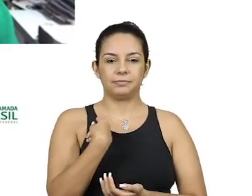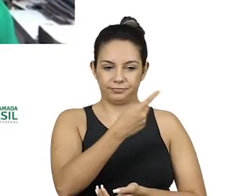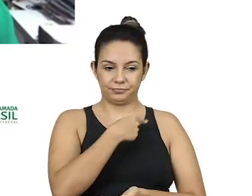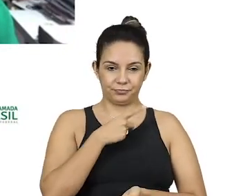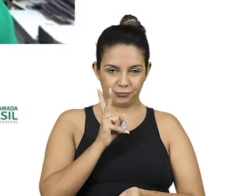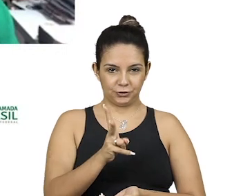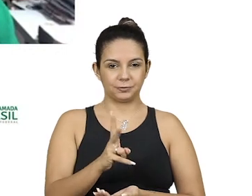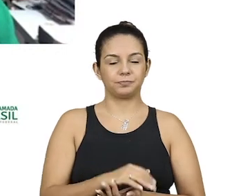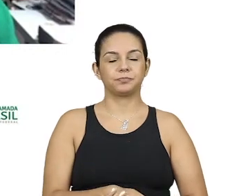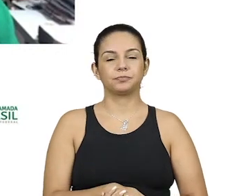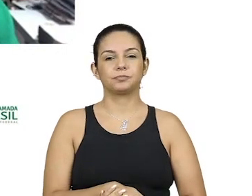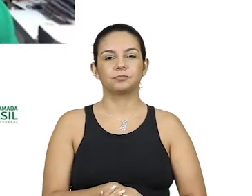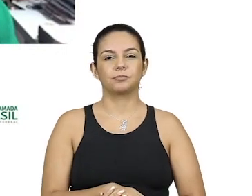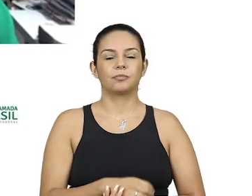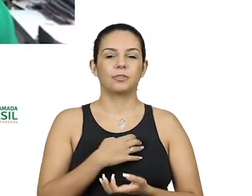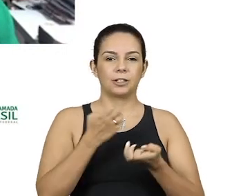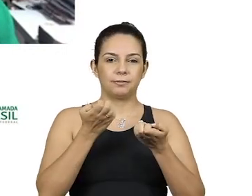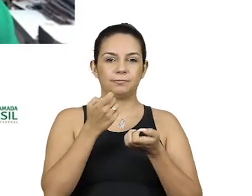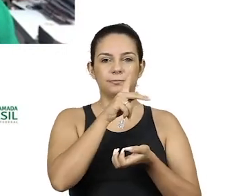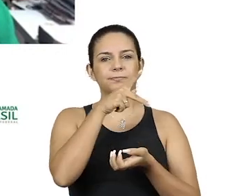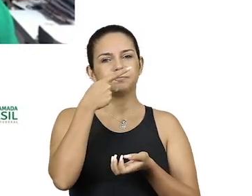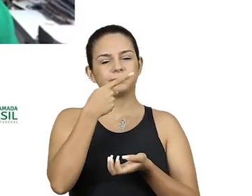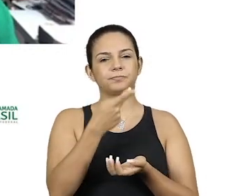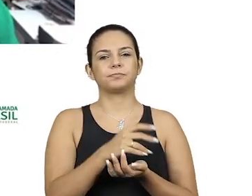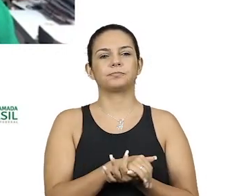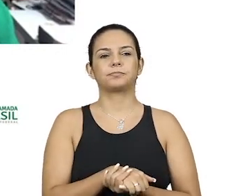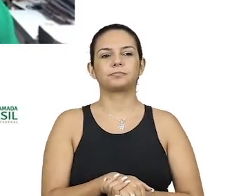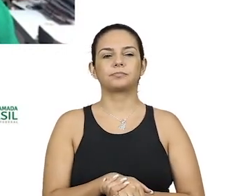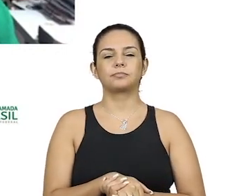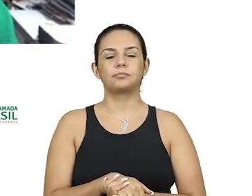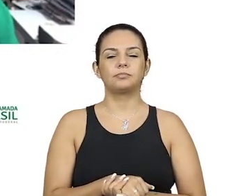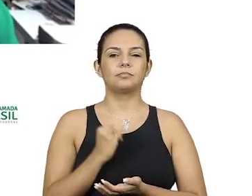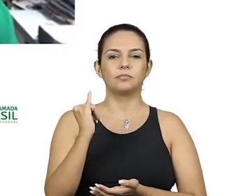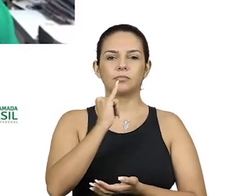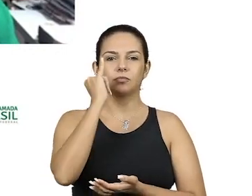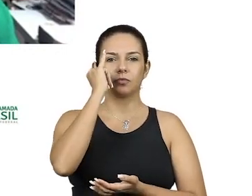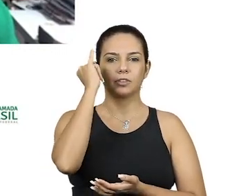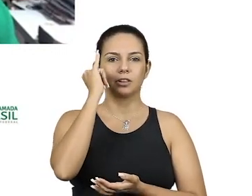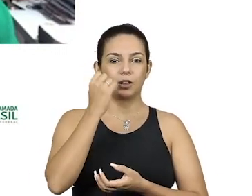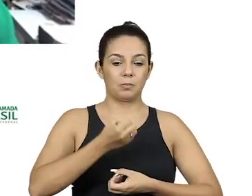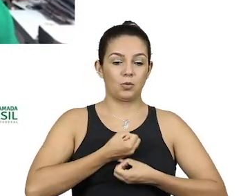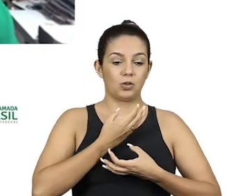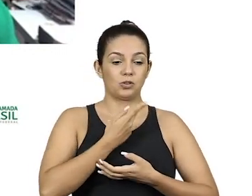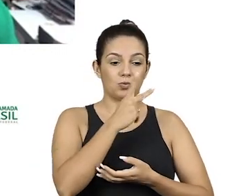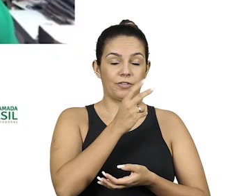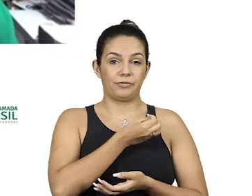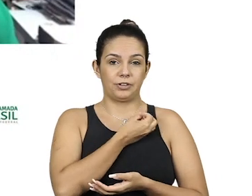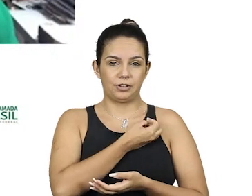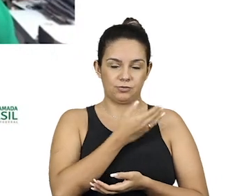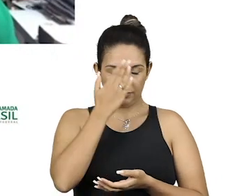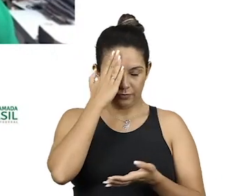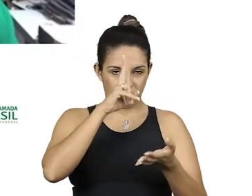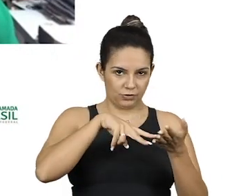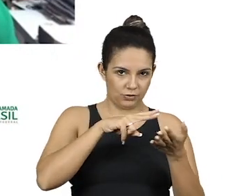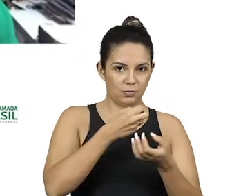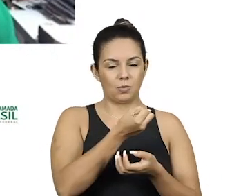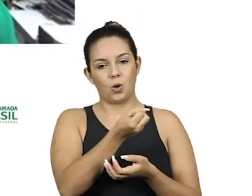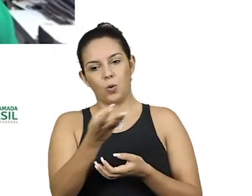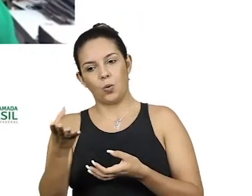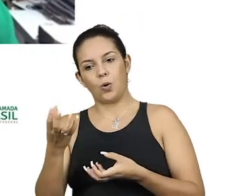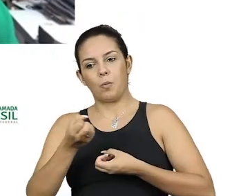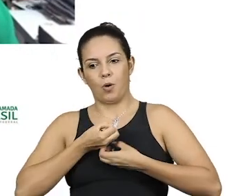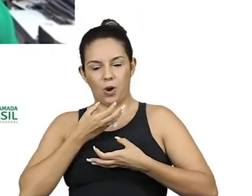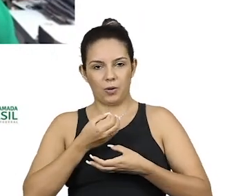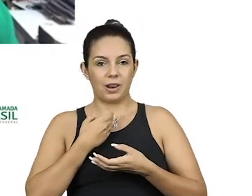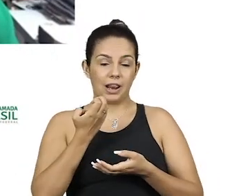continuar. Eu queria agora que você falasse, Marina, da importância da poesia na sua vida. Eu sei que você leu alguns poemas, mas